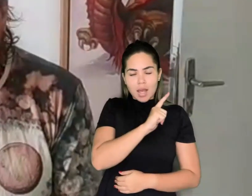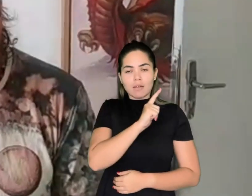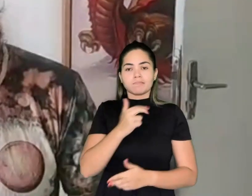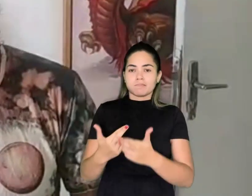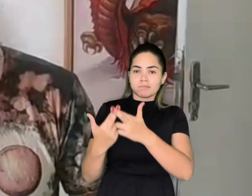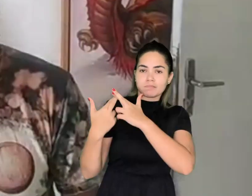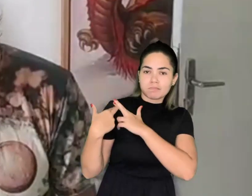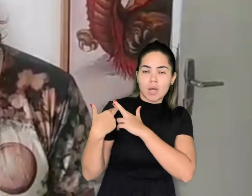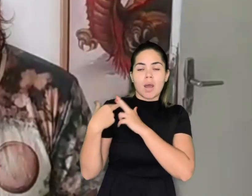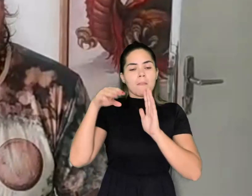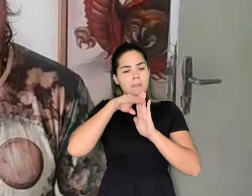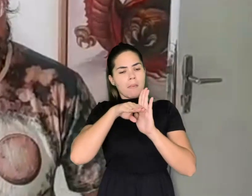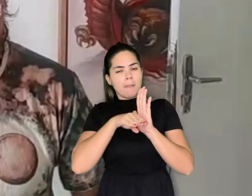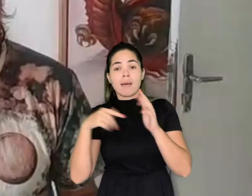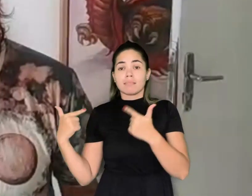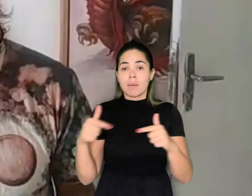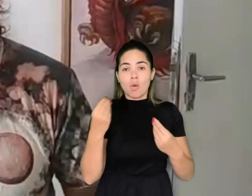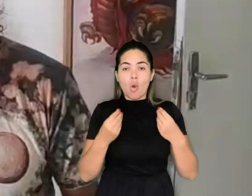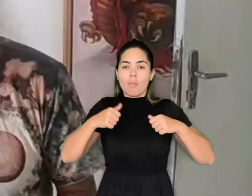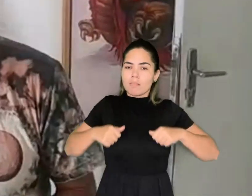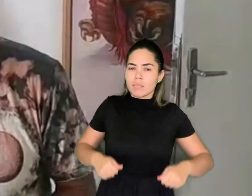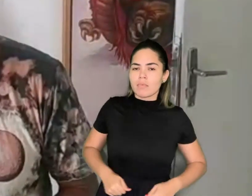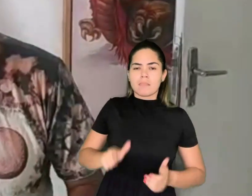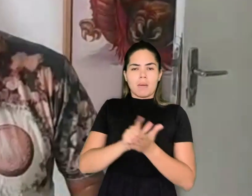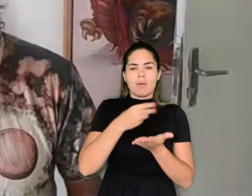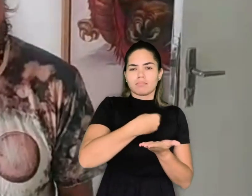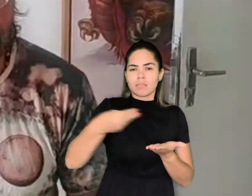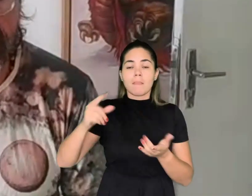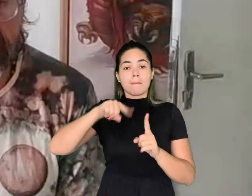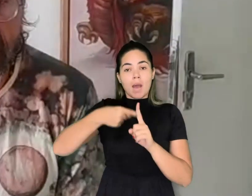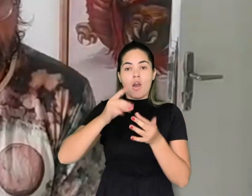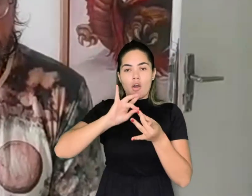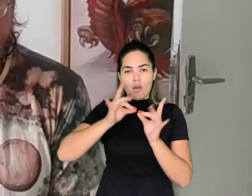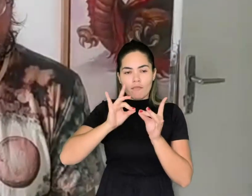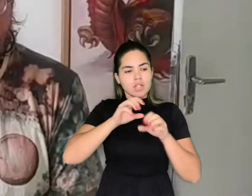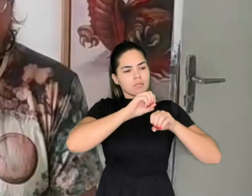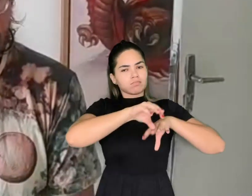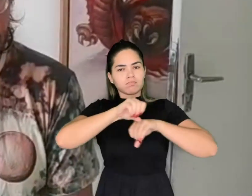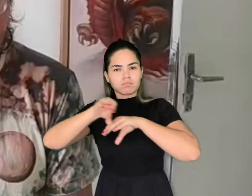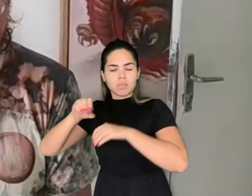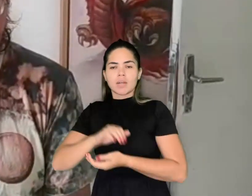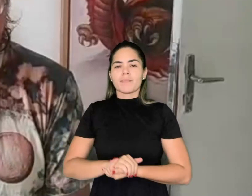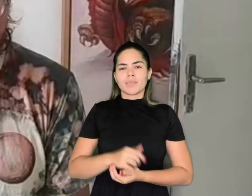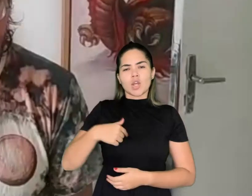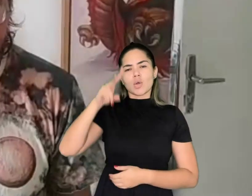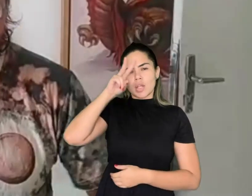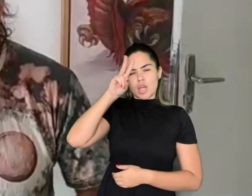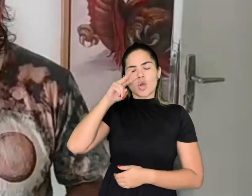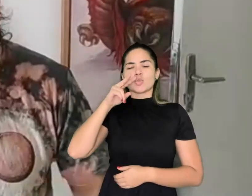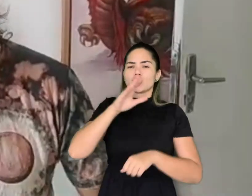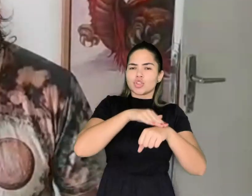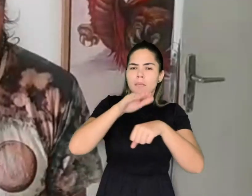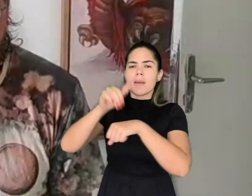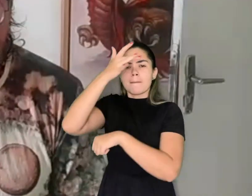as demandas do nosso plano de trabalho. Fizemos uma camisa, fizemos um panfleto e realizamos a oficina. Aí para a oficina, além da oficina que eu